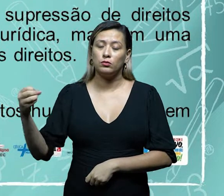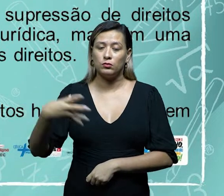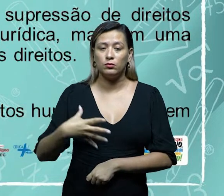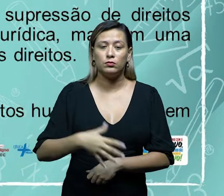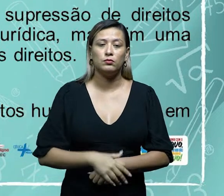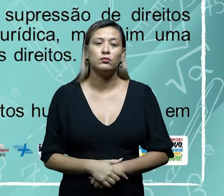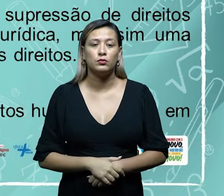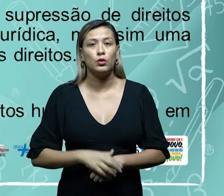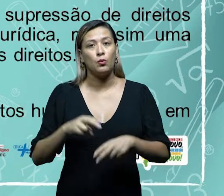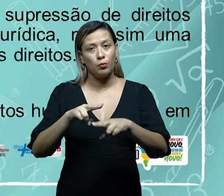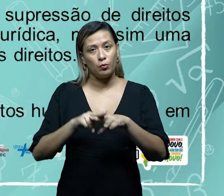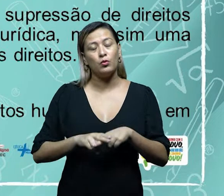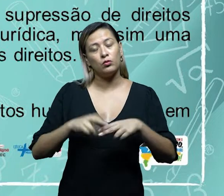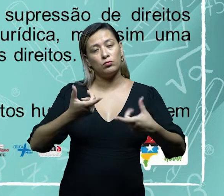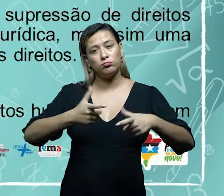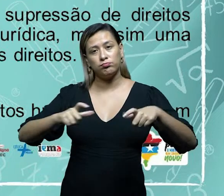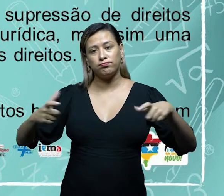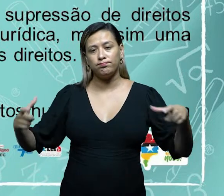são expansivos, né?